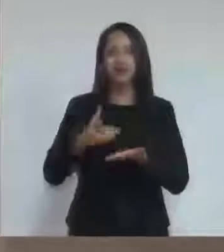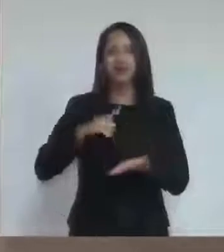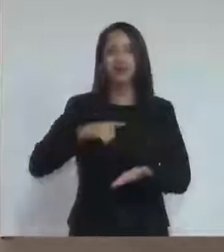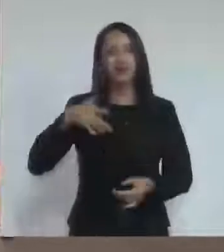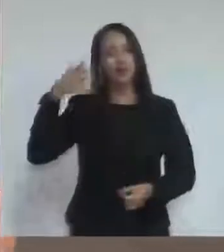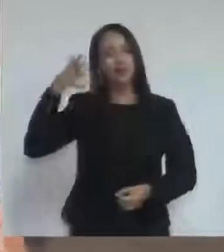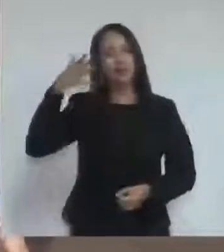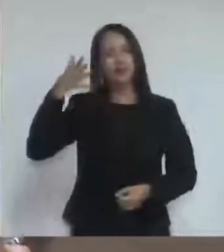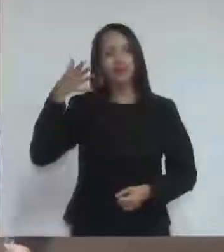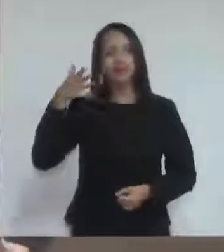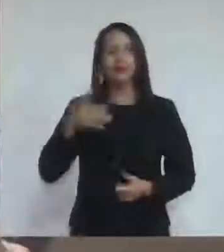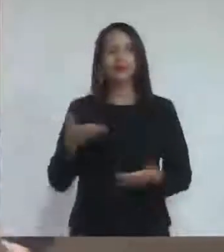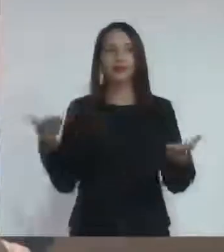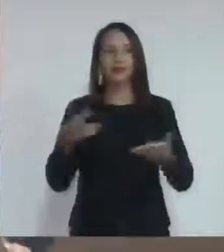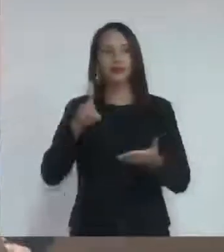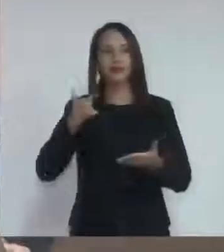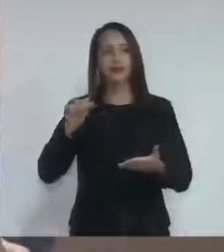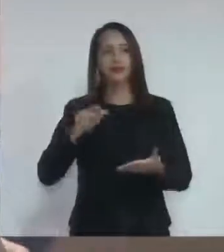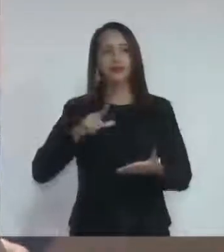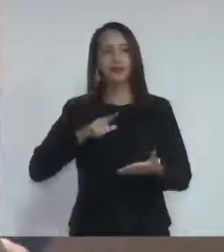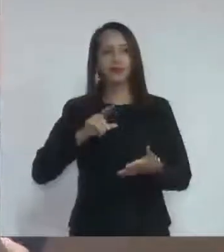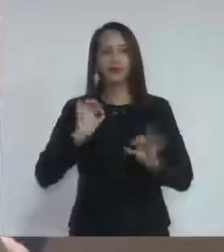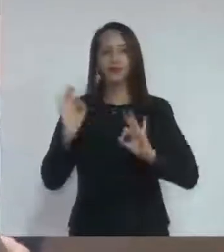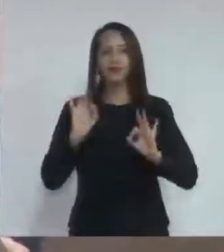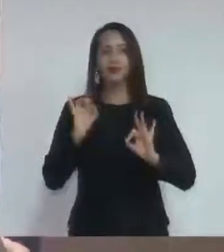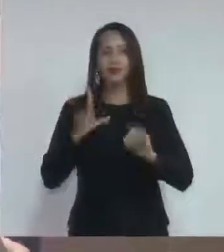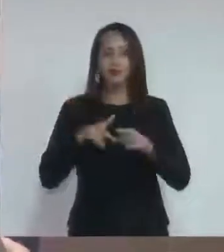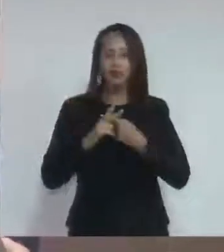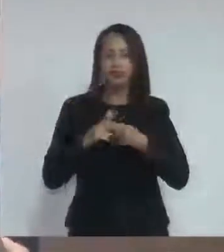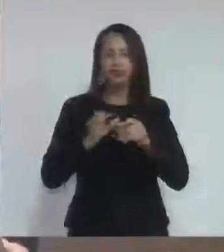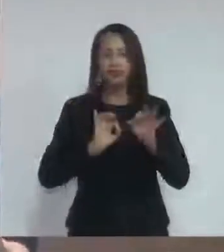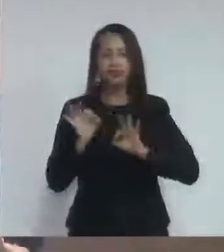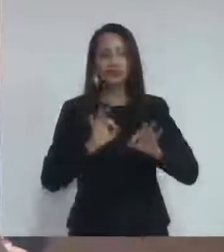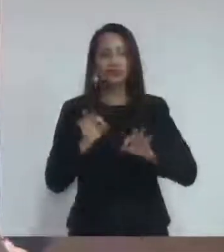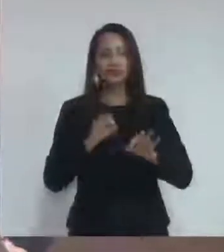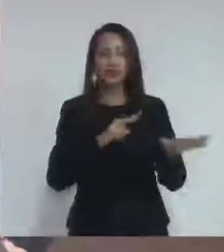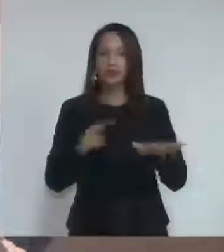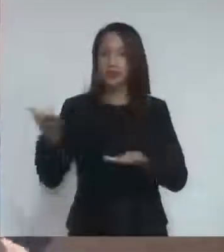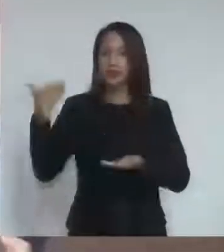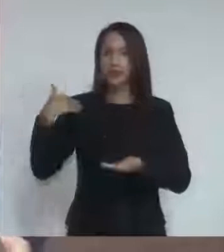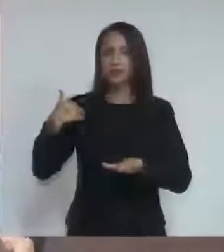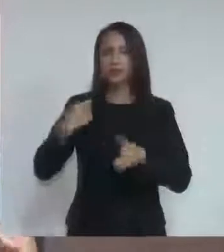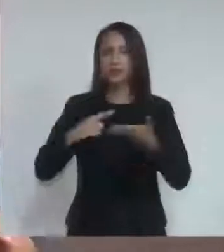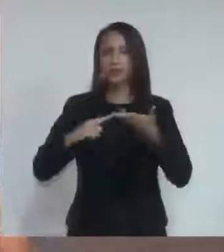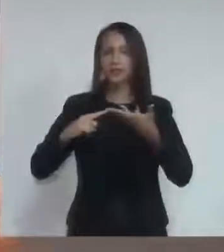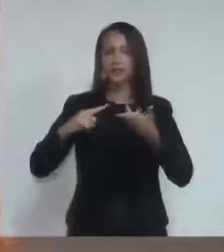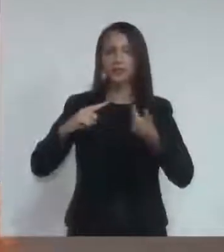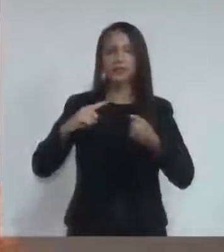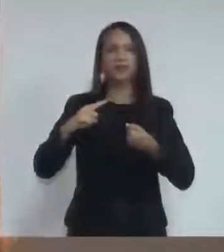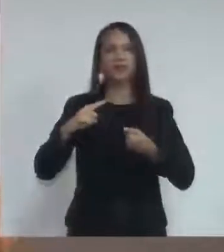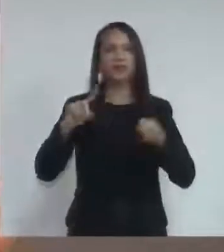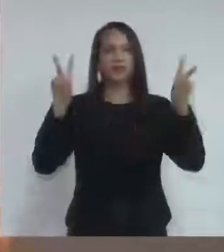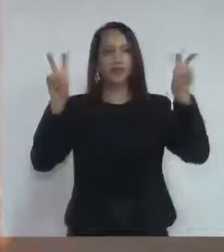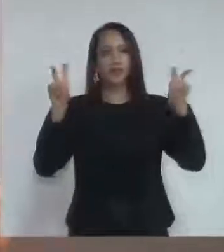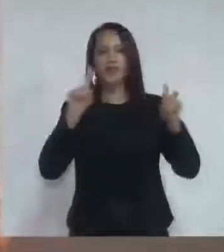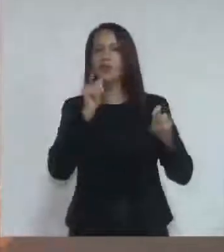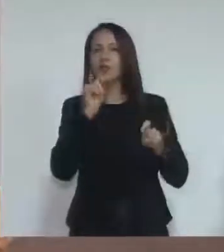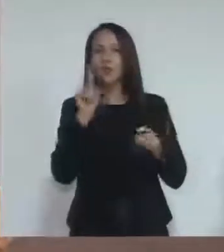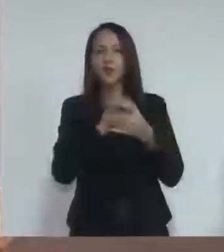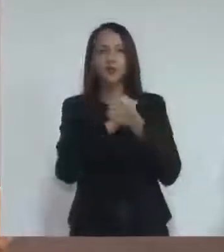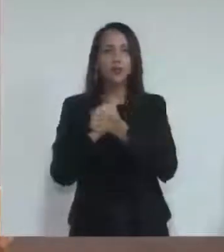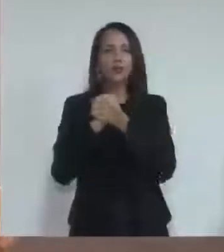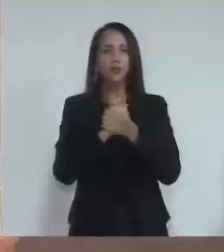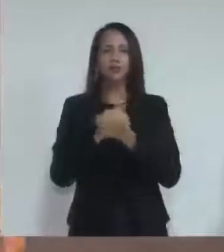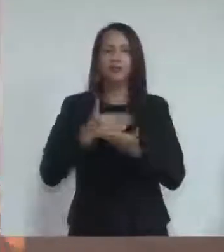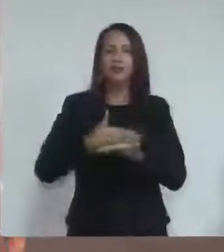dia fazendo uma correção. Na semana passada eu tinha vários assuntos e eu não cumprimentei, não elogiei a